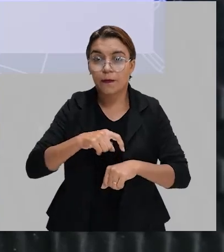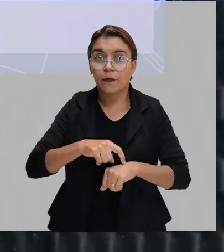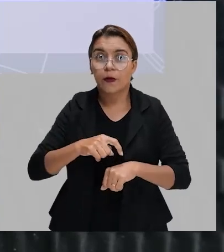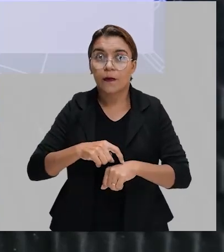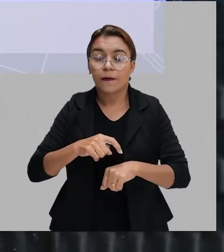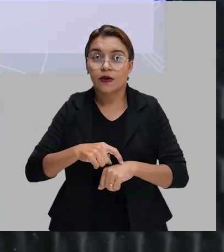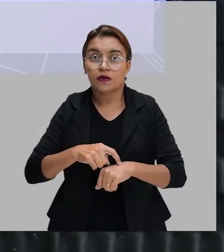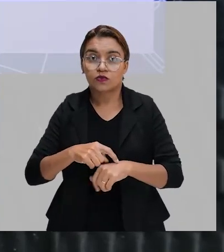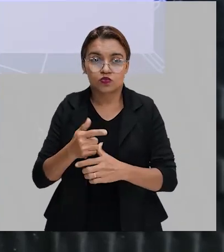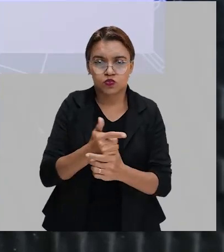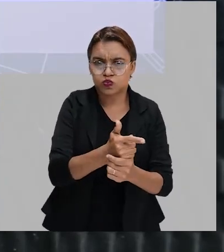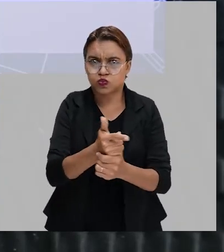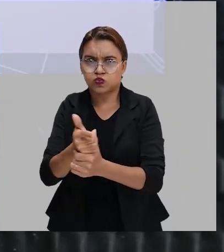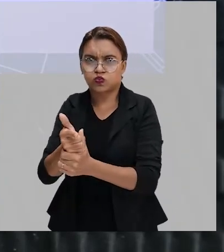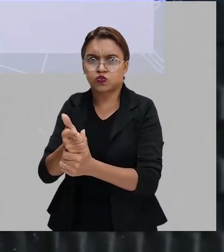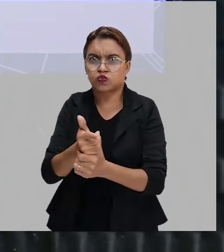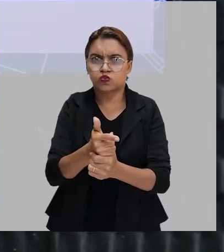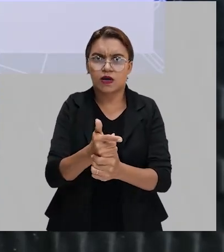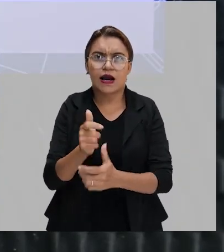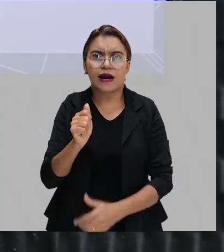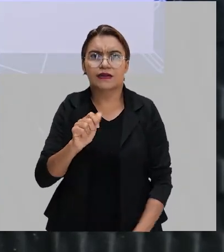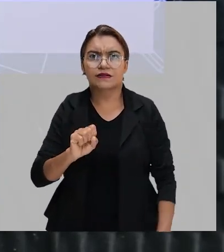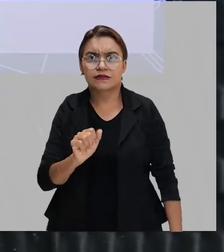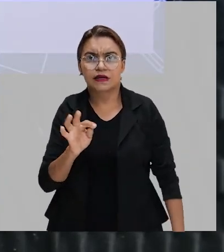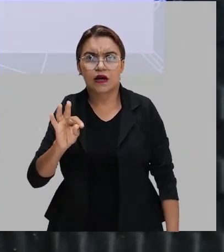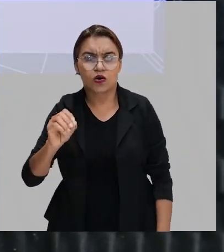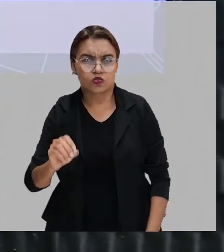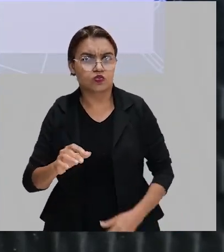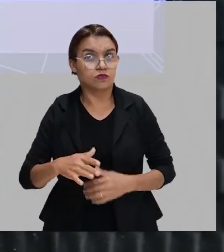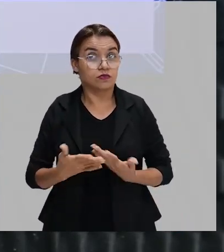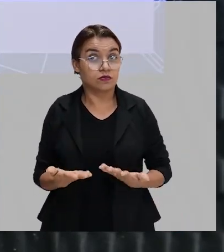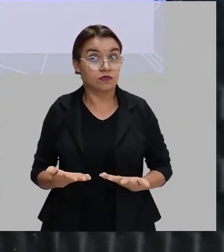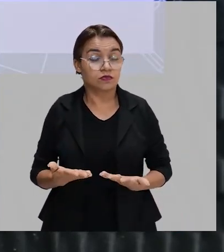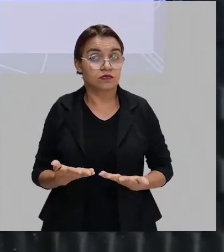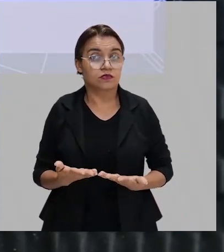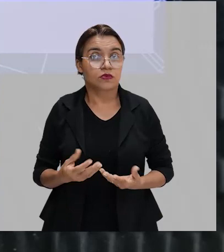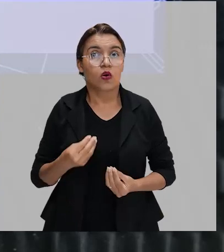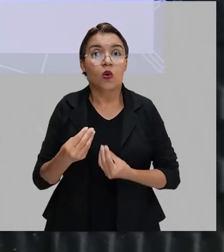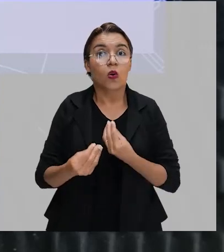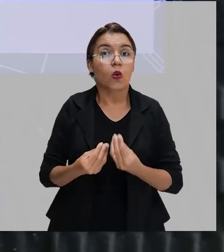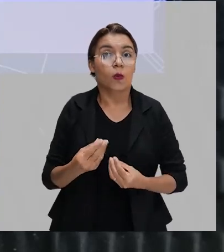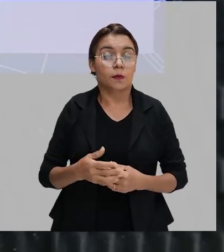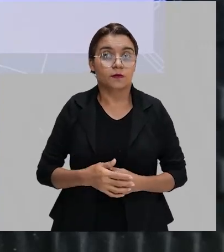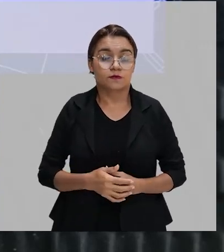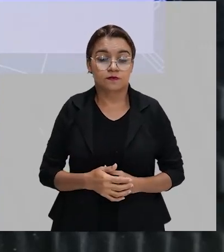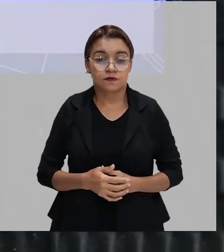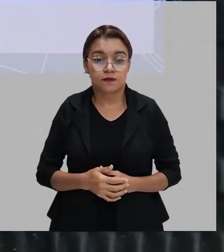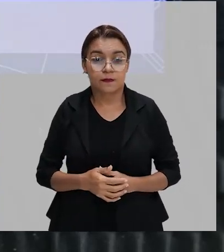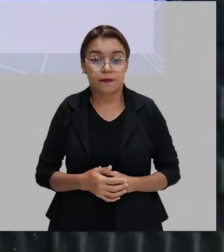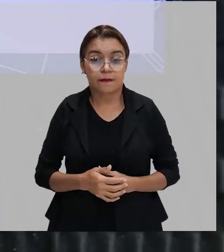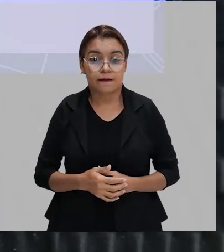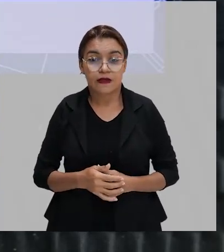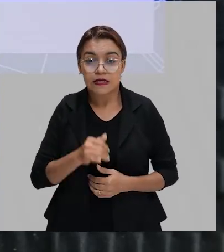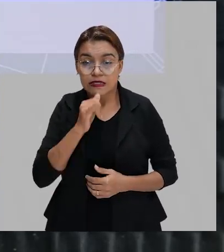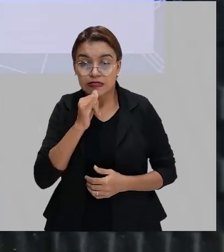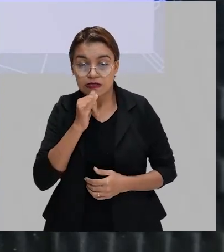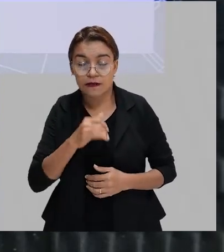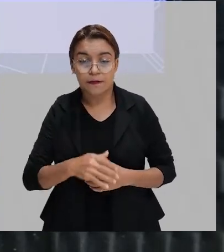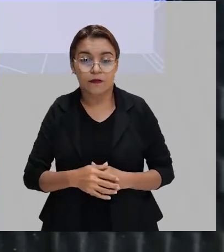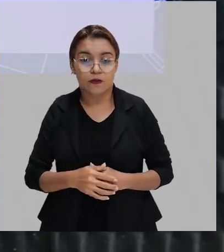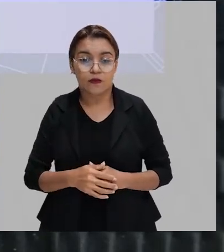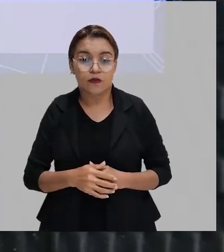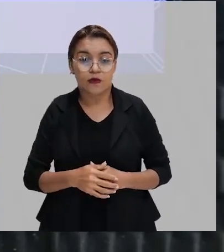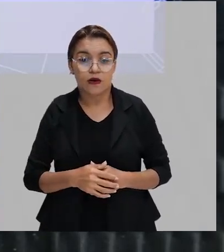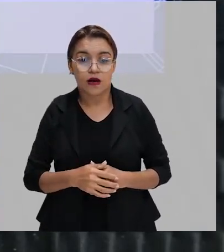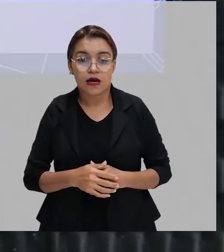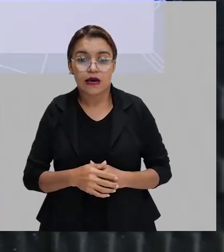Pelo amor de Deus. Eu não estou dizendo isso aqui, que você deve se defender, que você deve fazer isso. Mas muito do que é